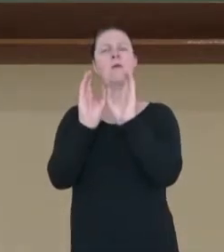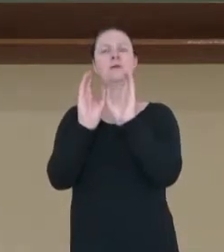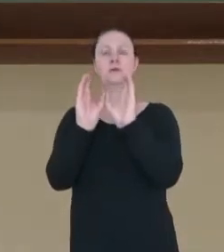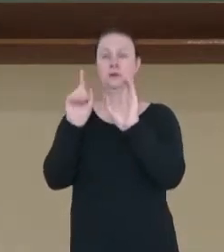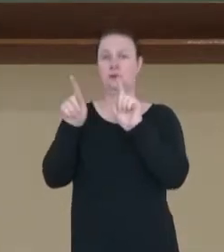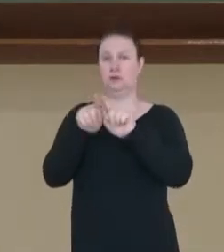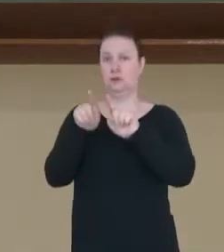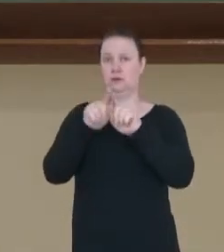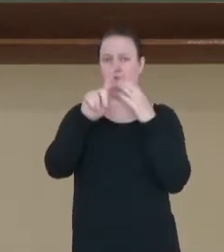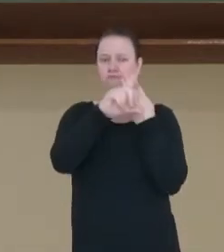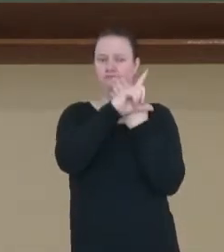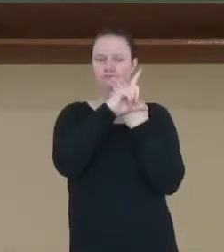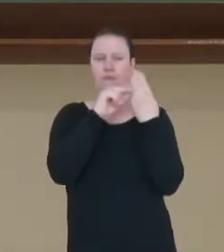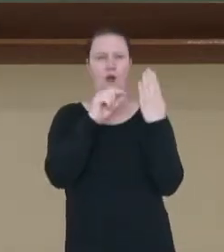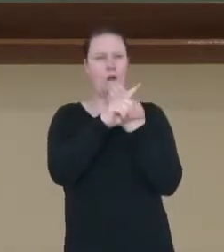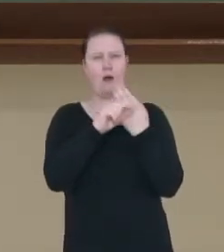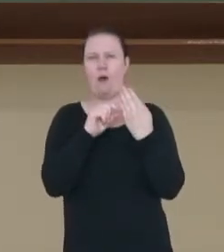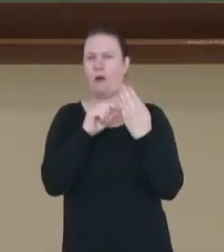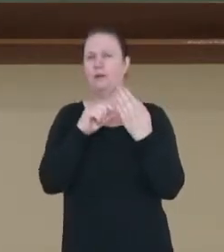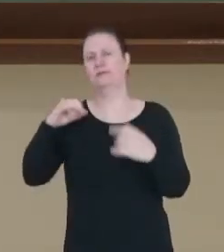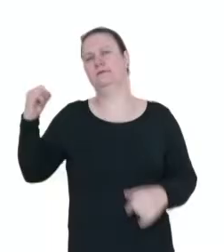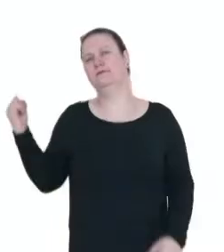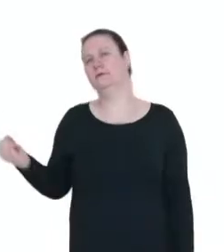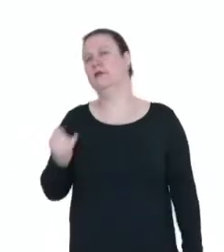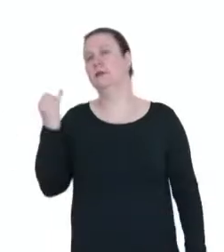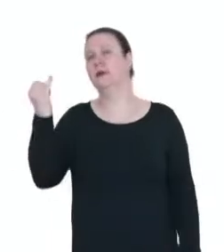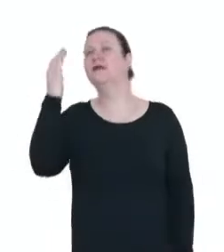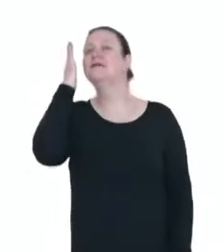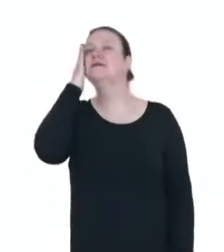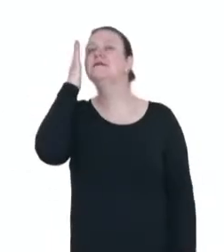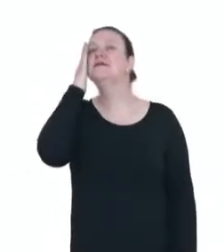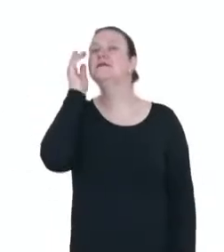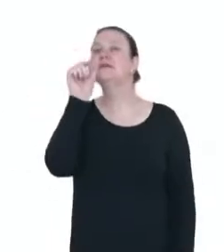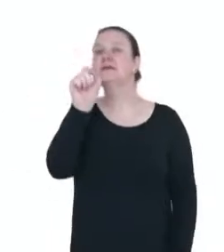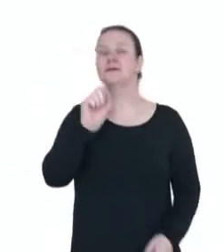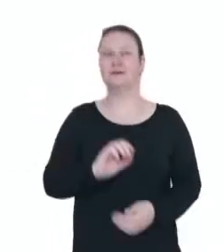de uma obra grandiosa. Sabe quem é?